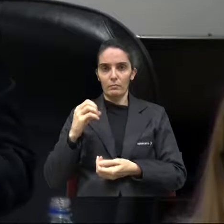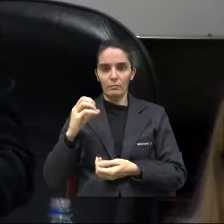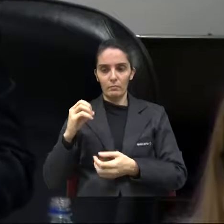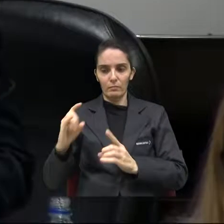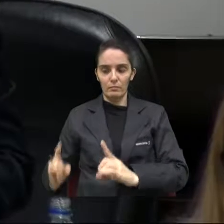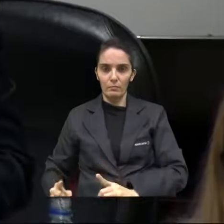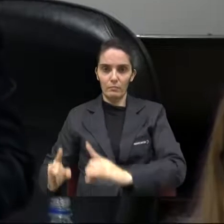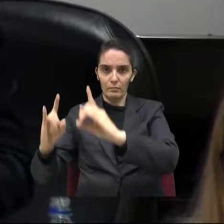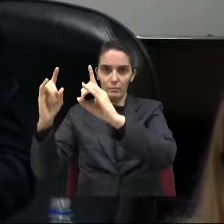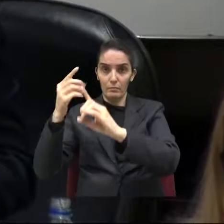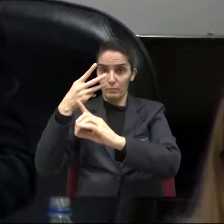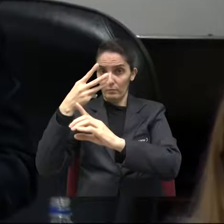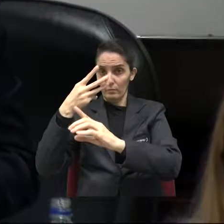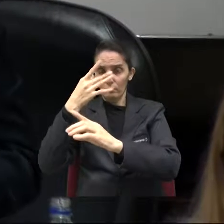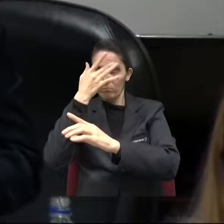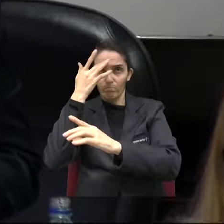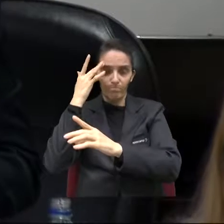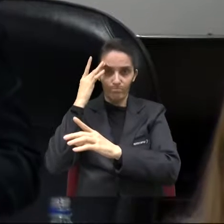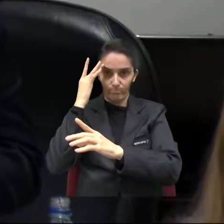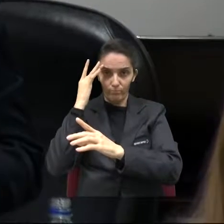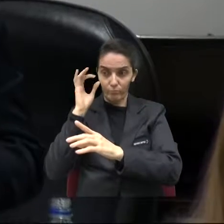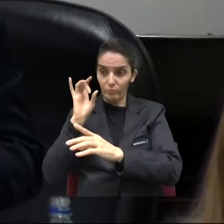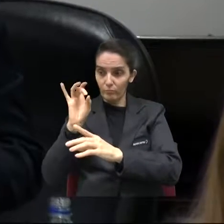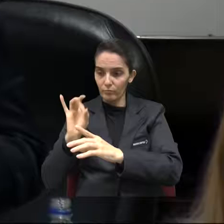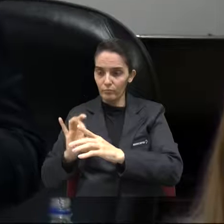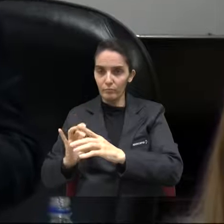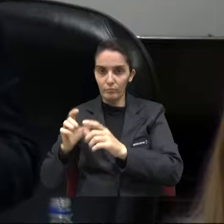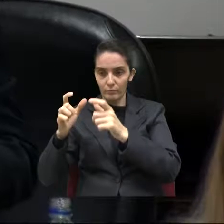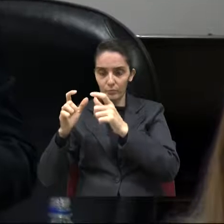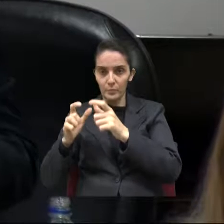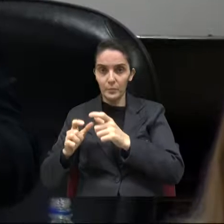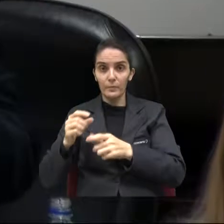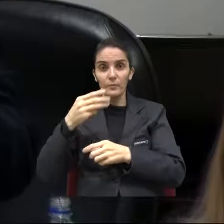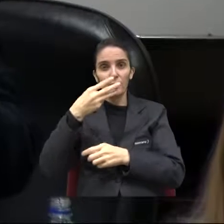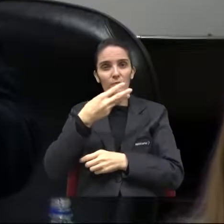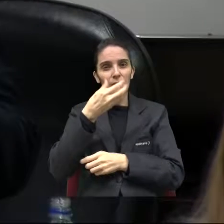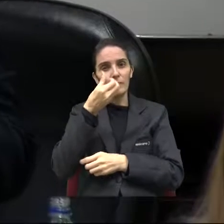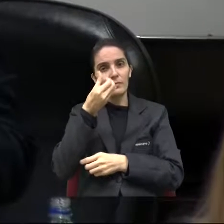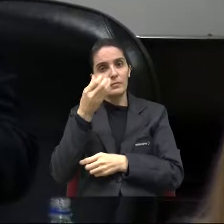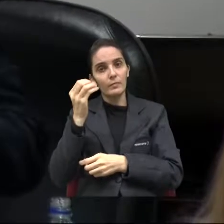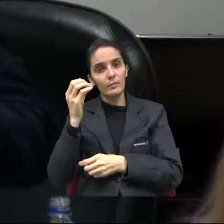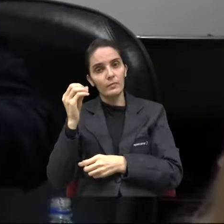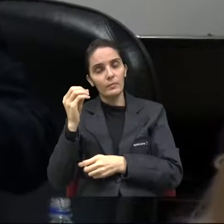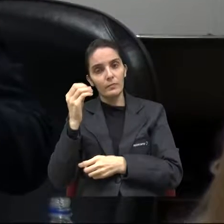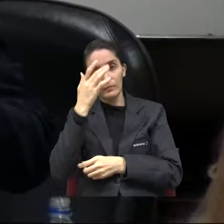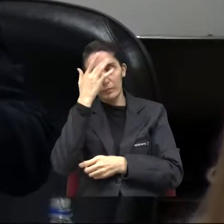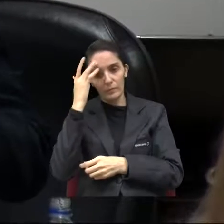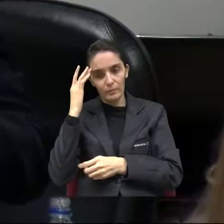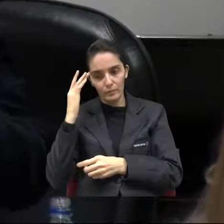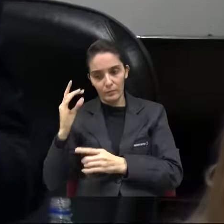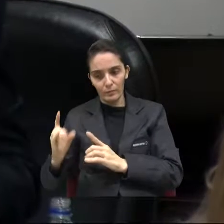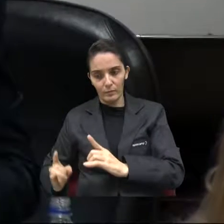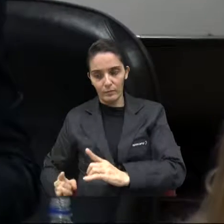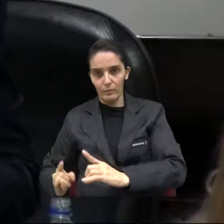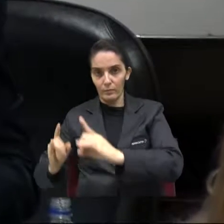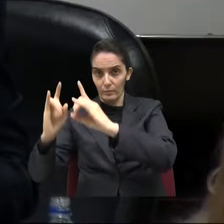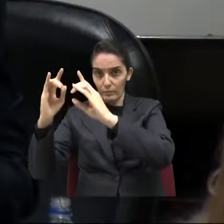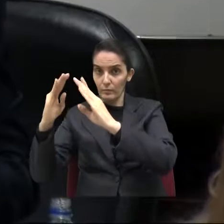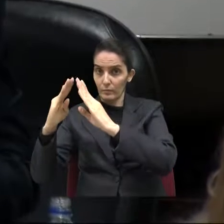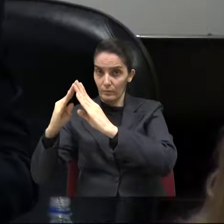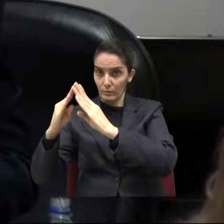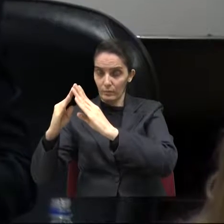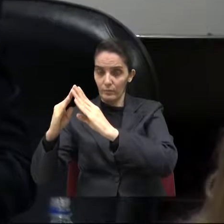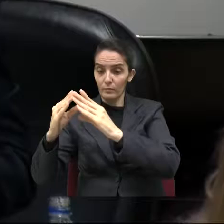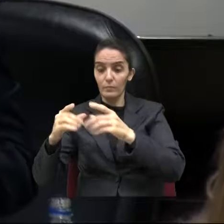3 pessoas por apartamento, serão 3.600 pessoas morando em um bairro que já